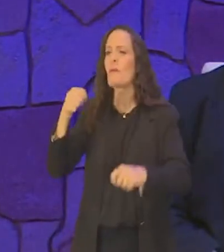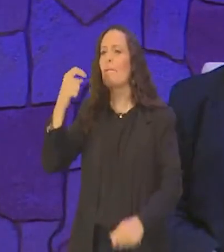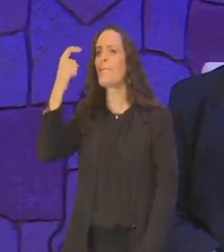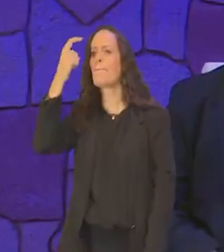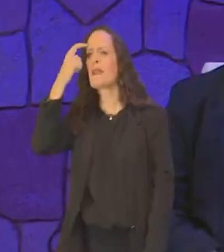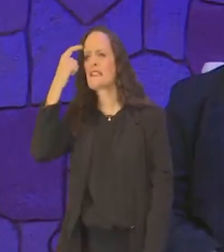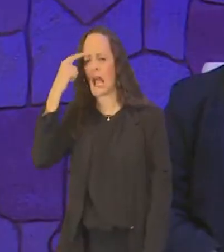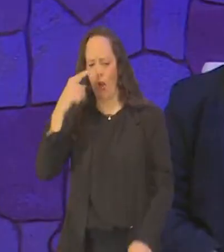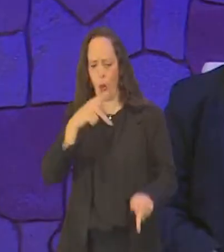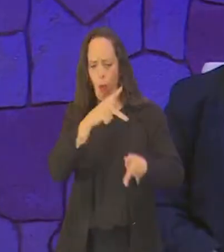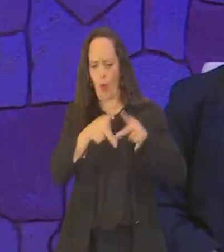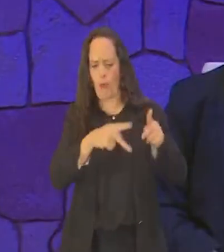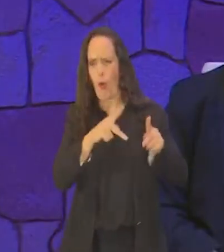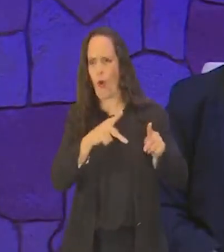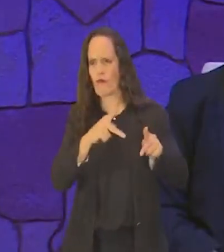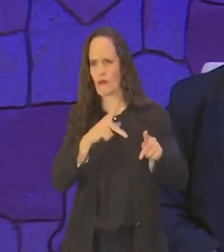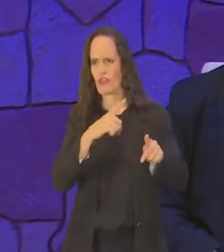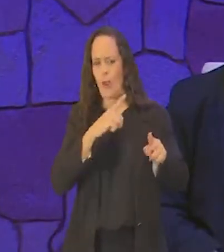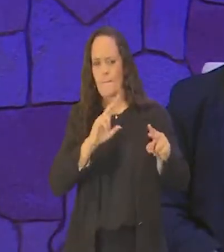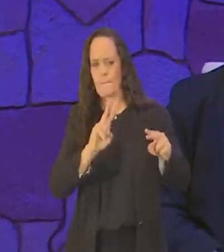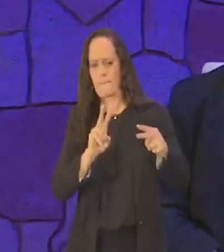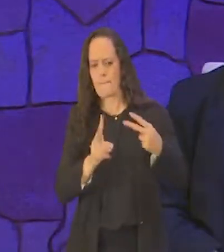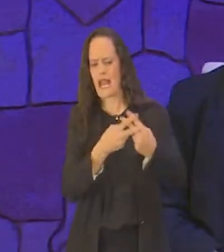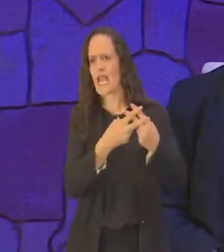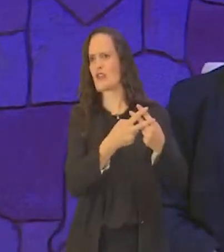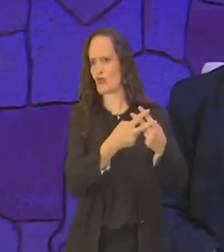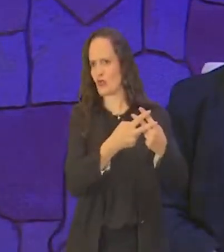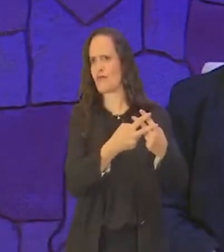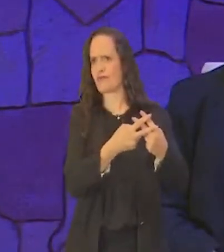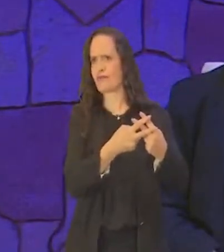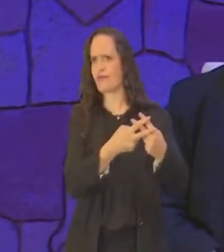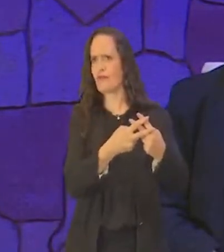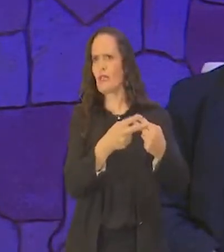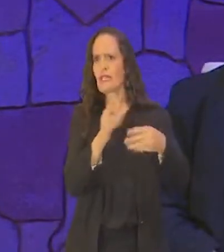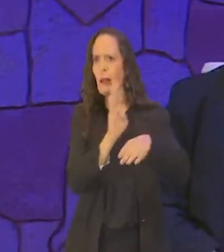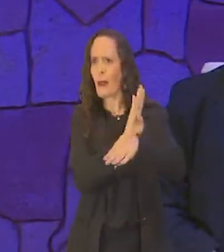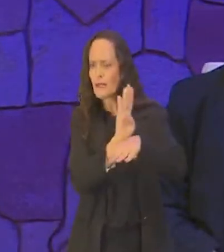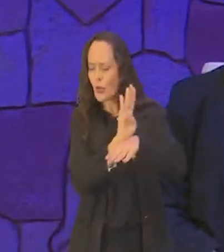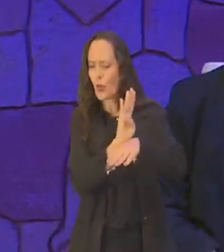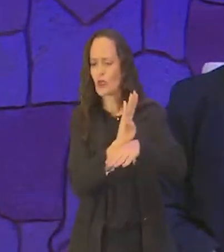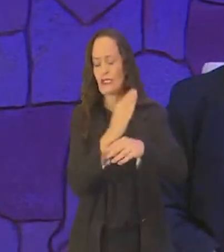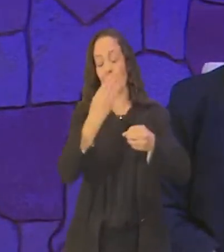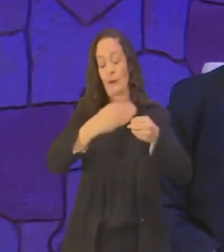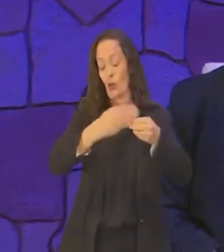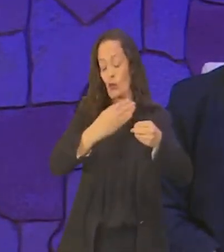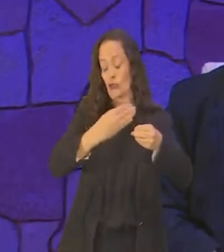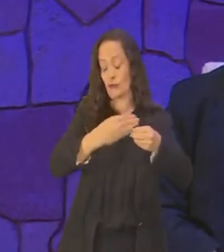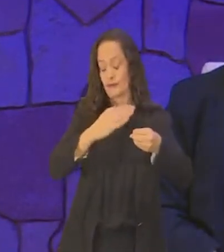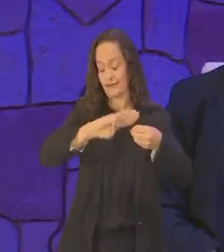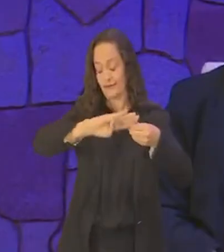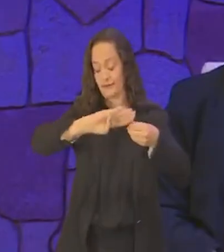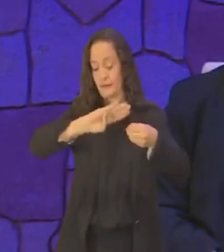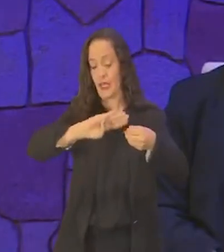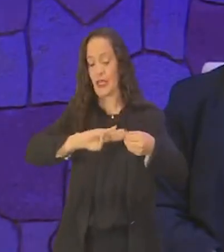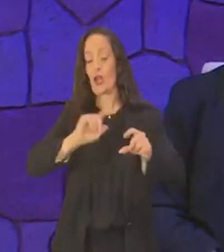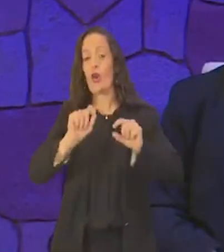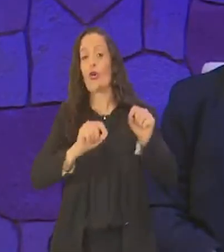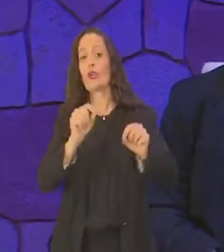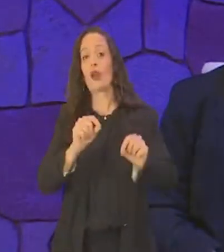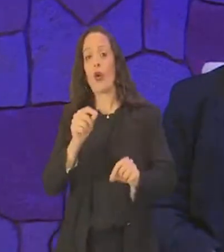povo cativo à Babilônia. Para o povo de Israel, o povo de Deus,